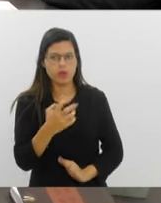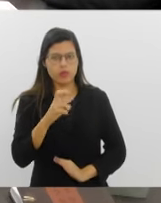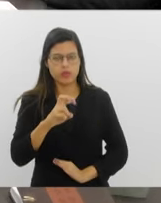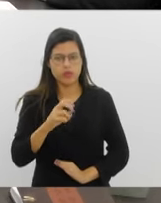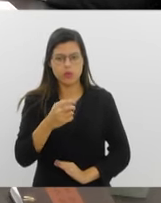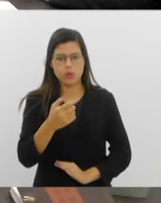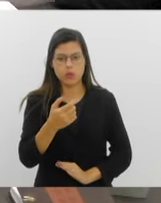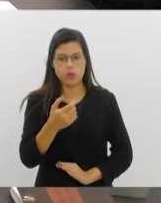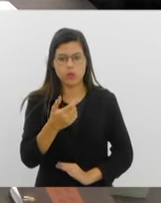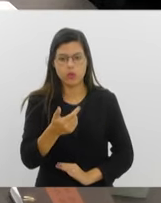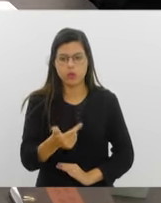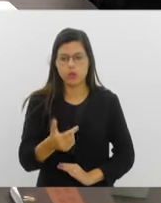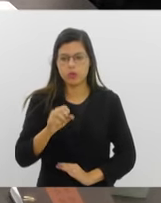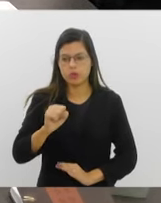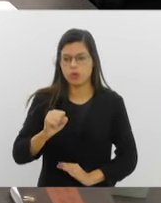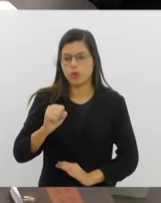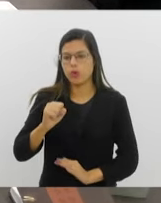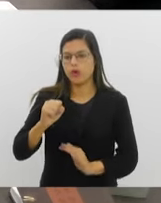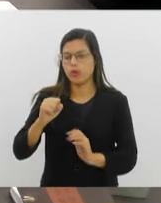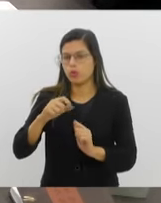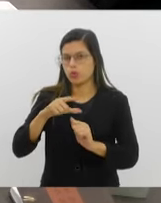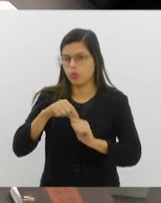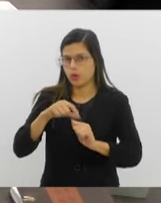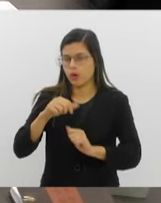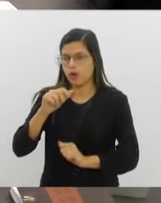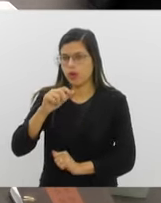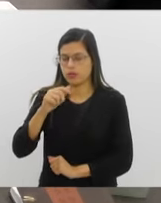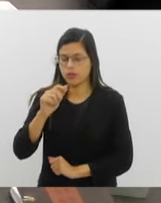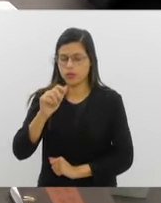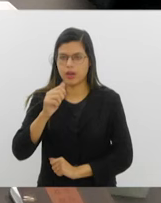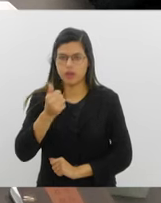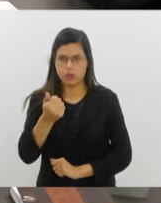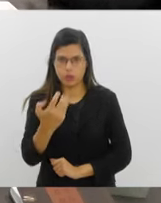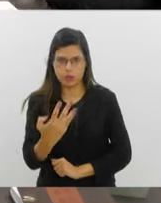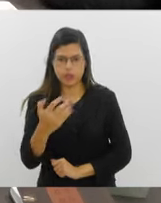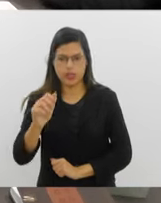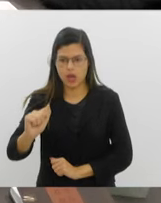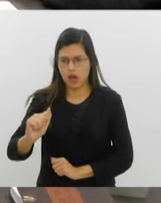4528 de 2005, artigo 14A.